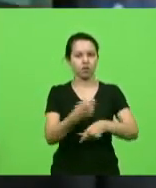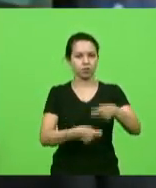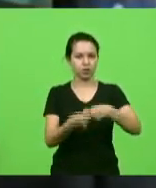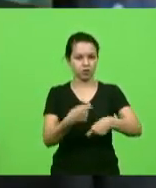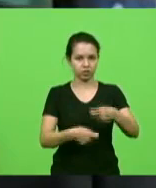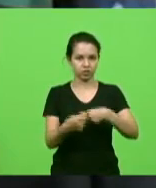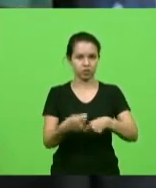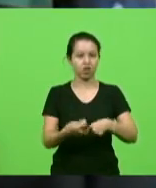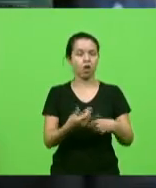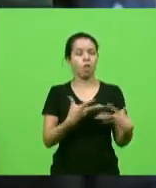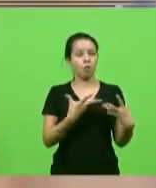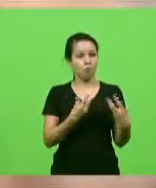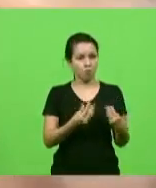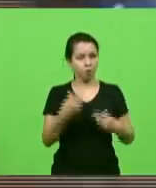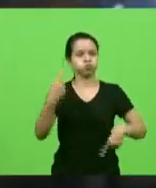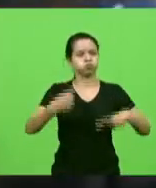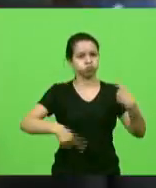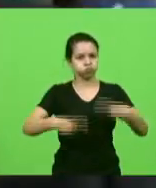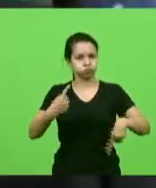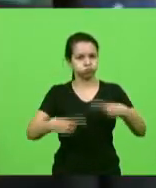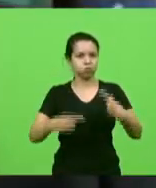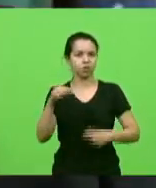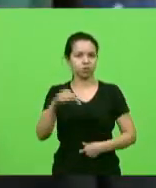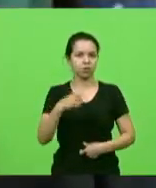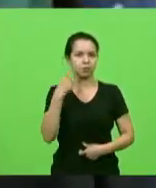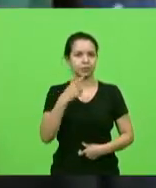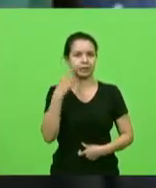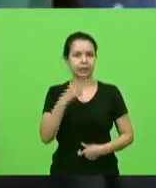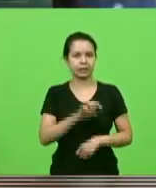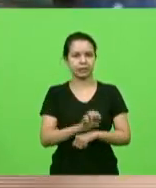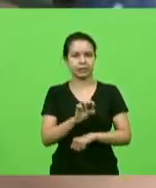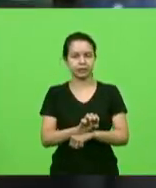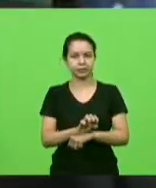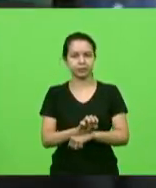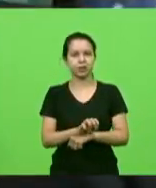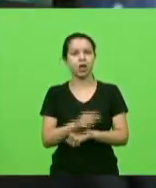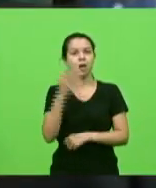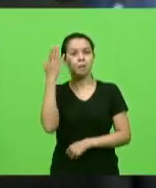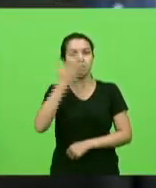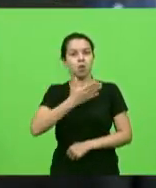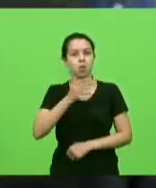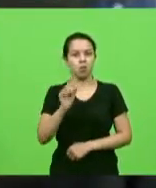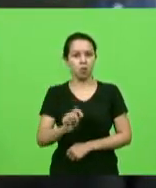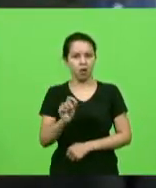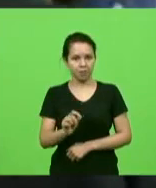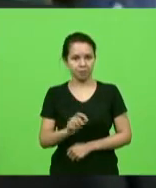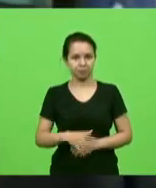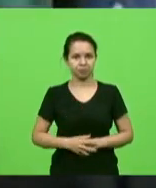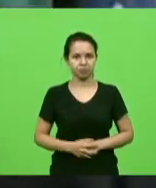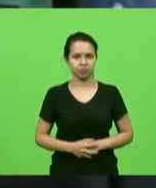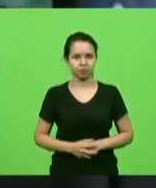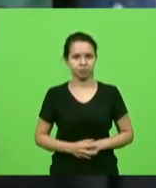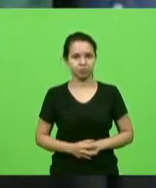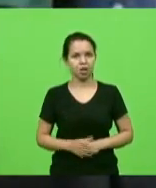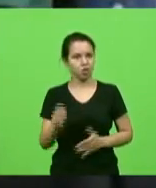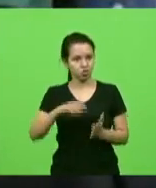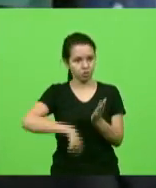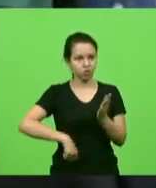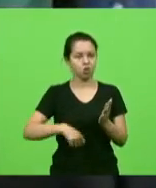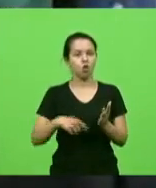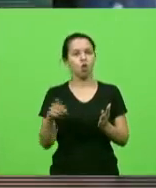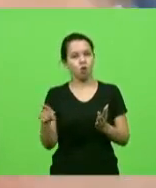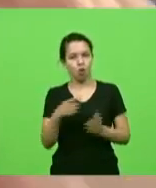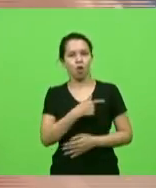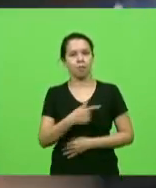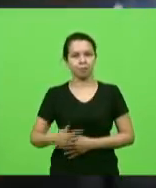exaustivamente debatida pelos 40 deputados estaduais e que prometia de acordo com o seu subscritor o vereador